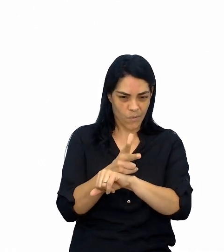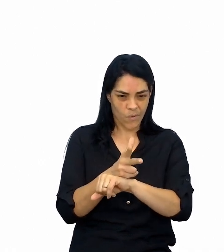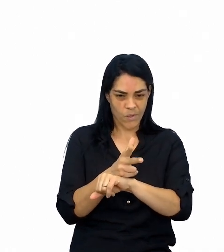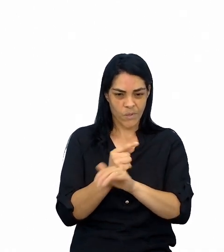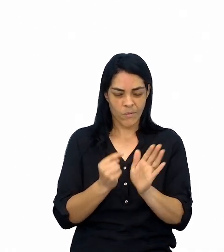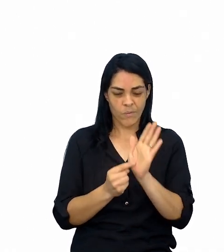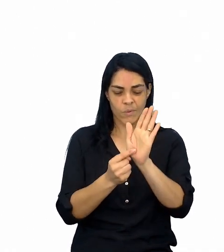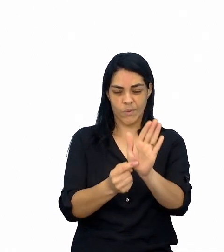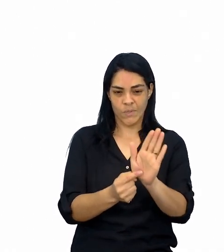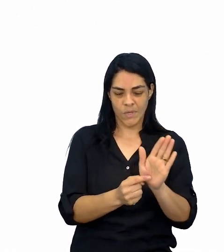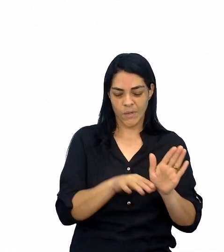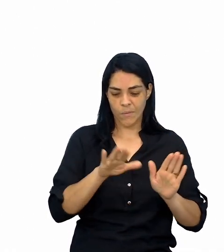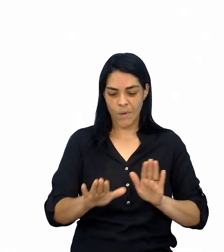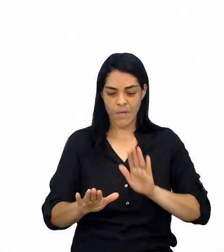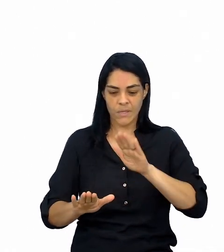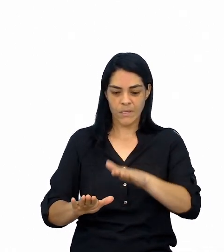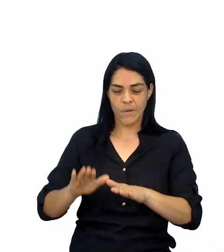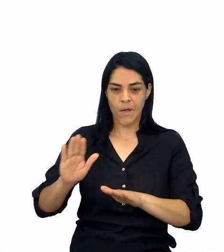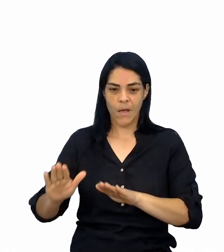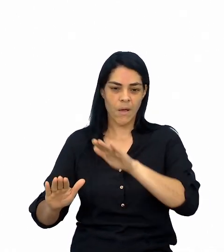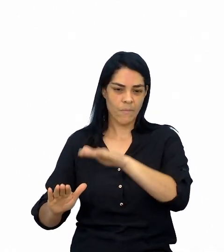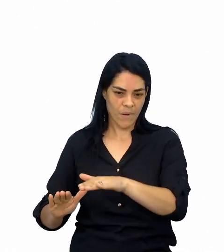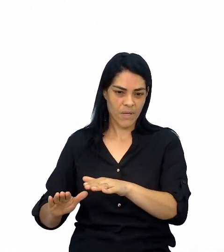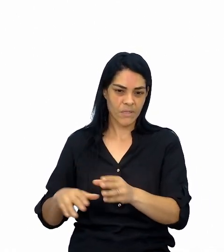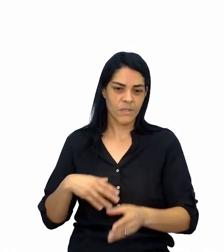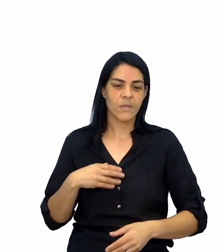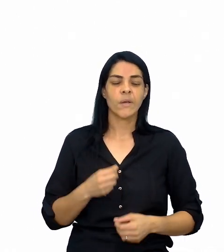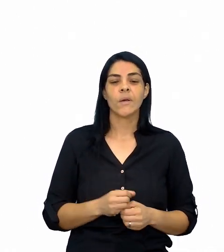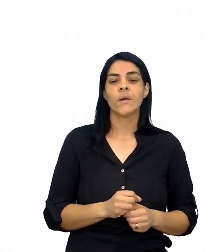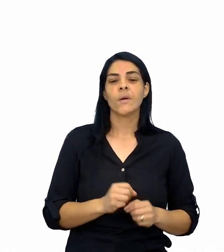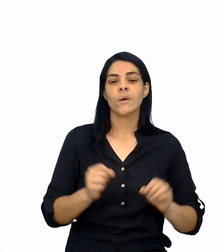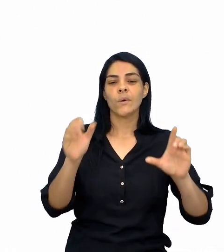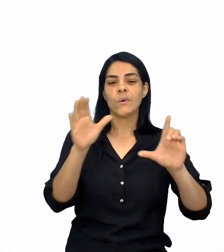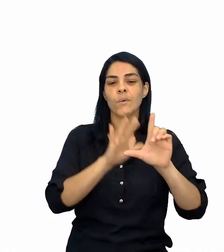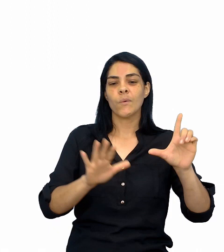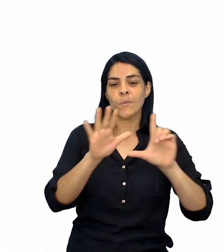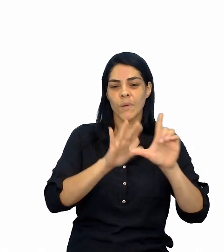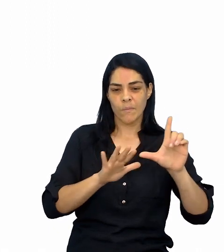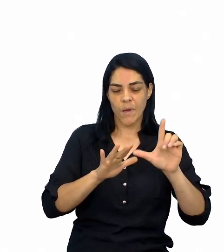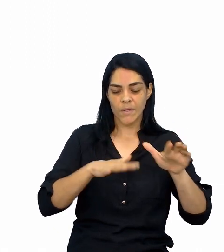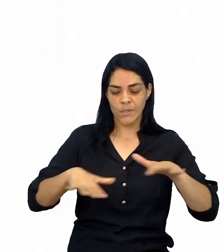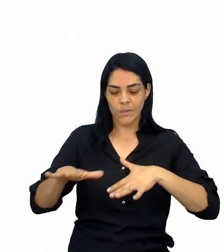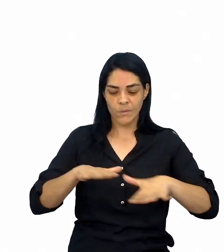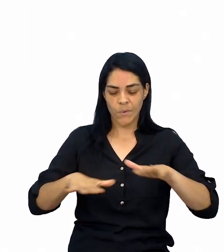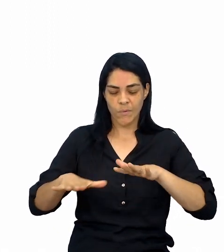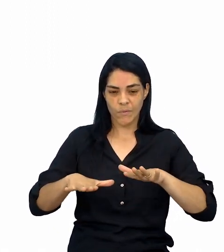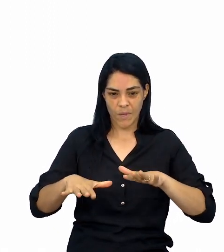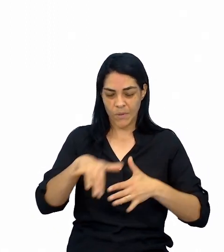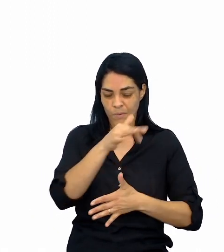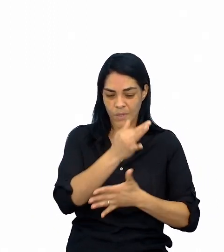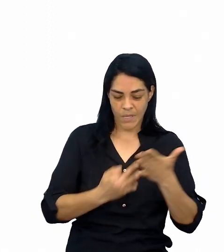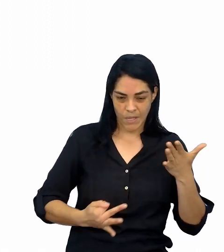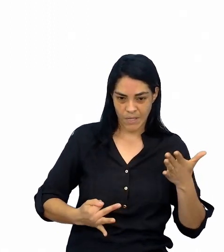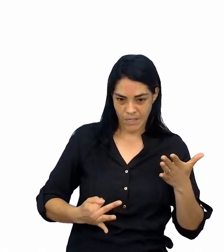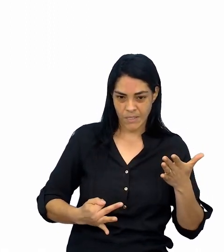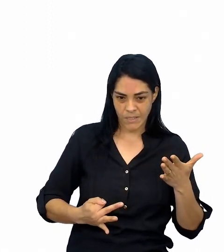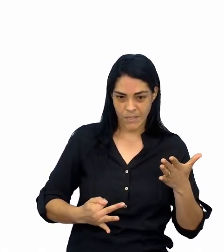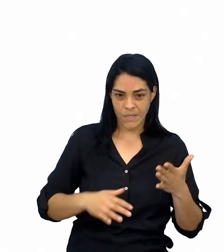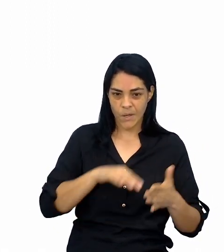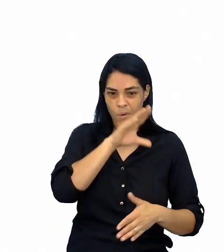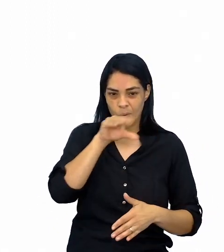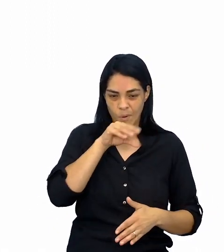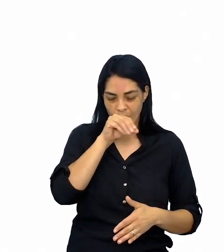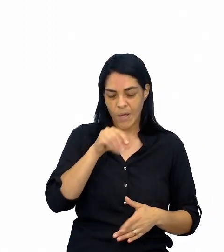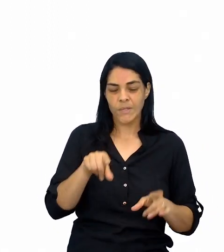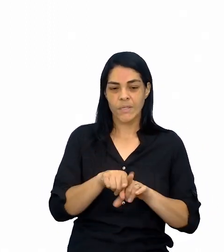o passo a passo da dobradura com imagens em movimento e textos orais e